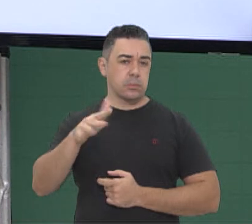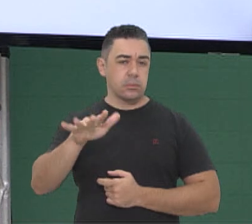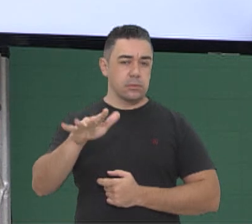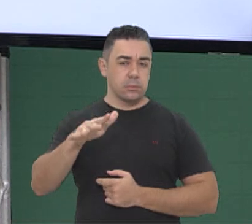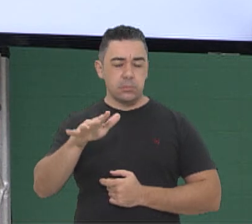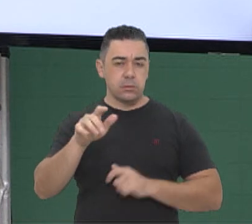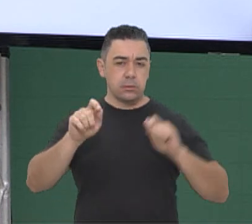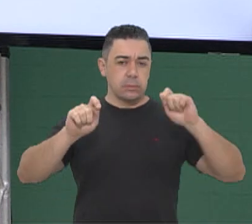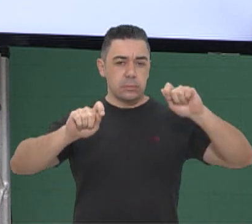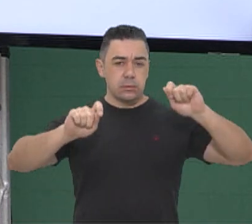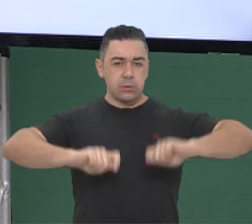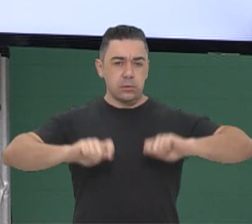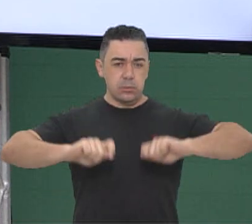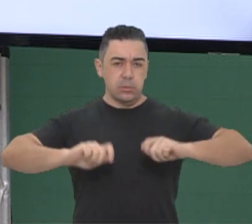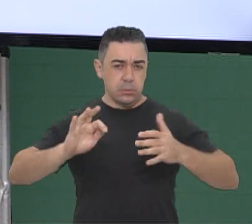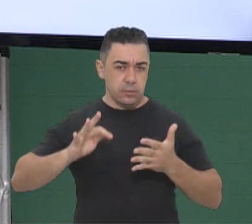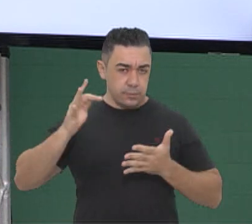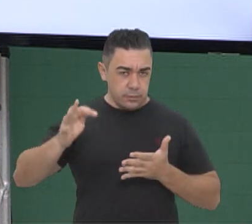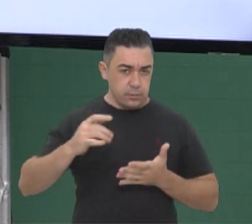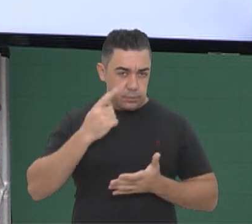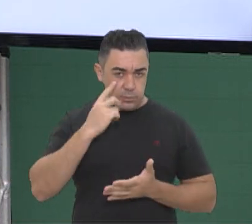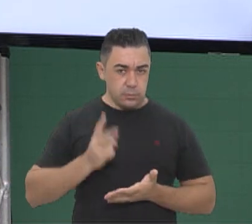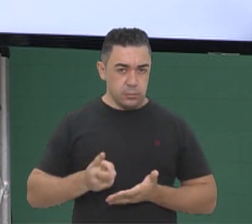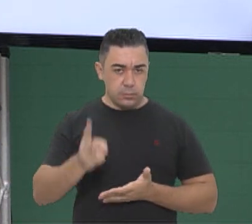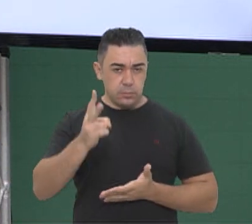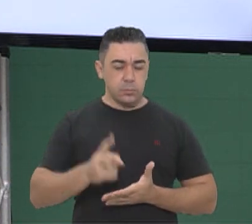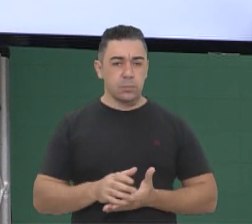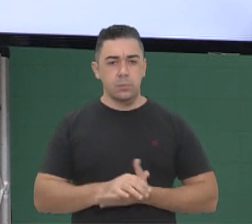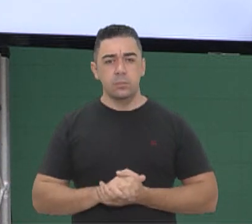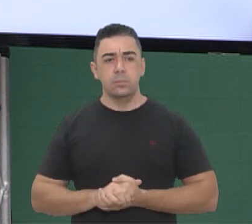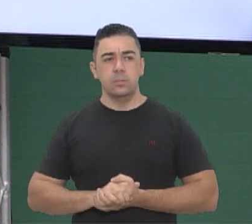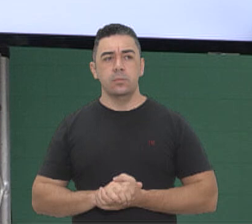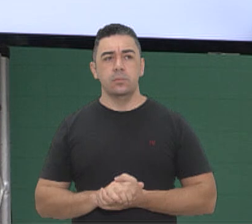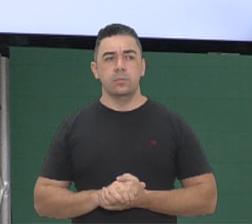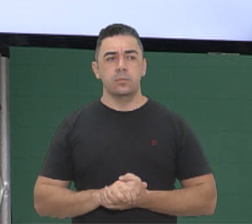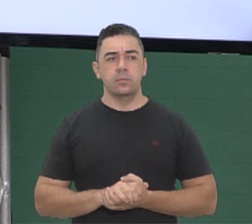de possibilidades? Vamos seguindo aqui?